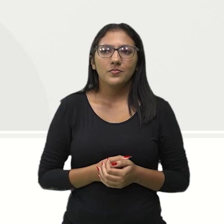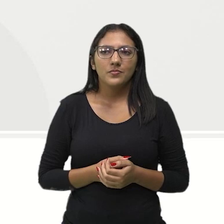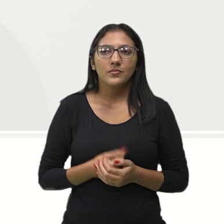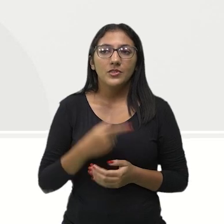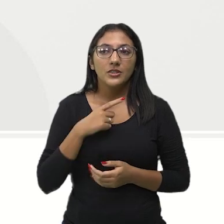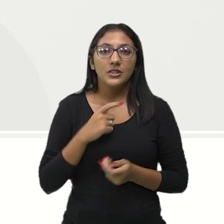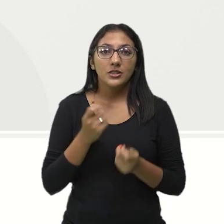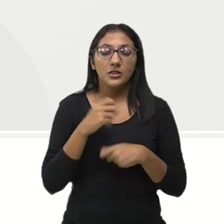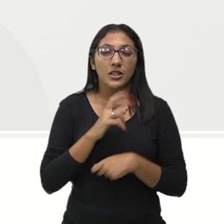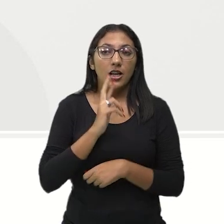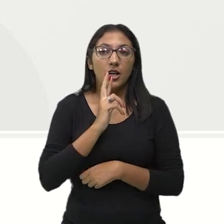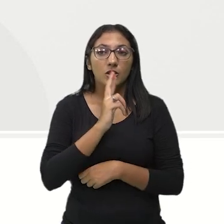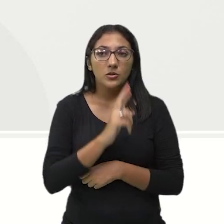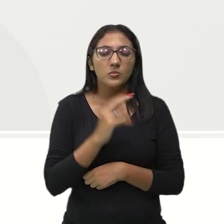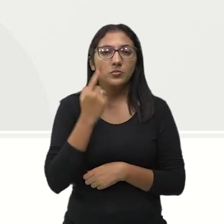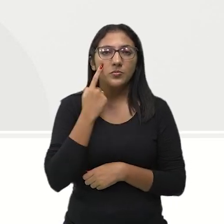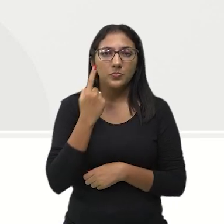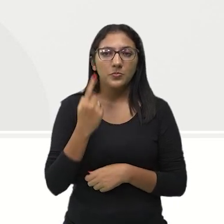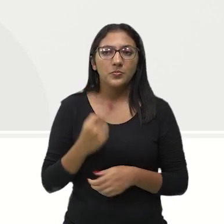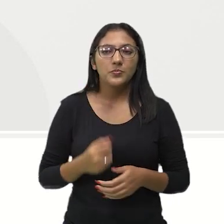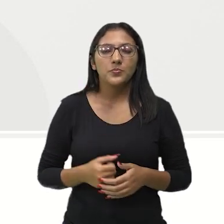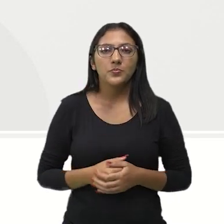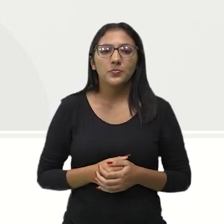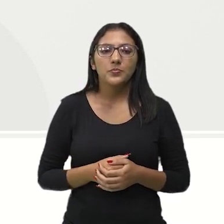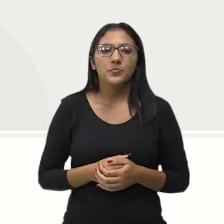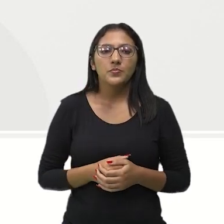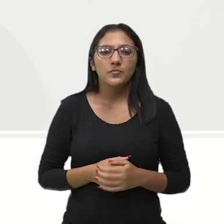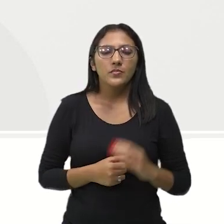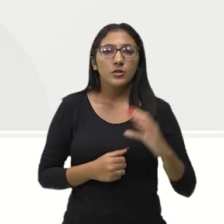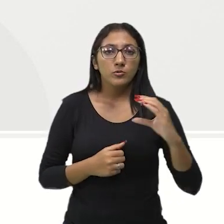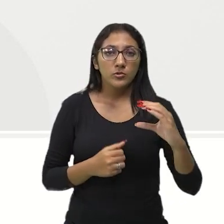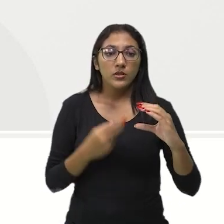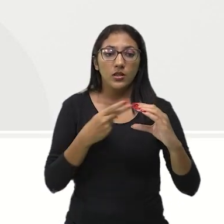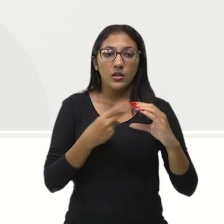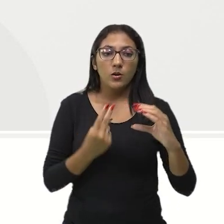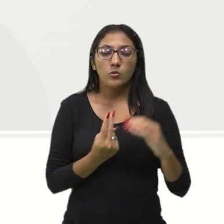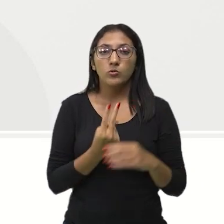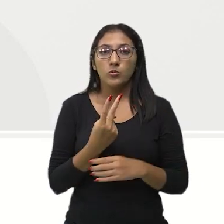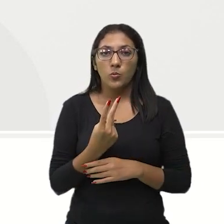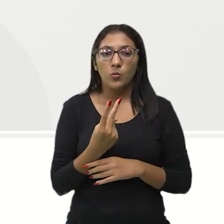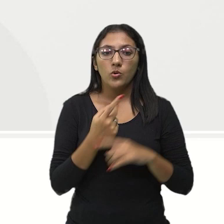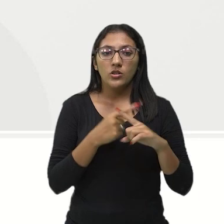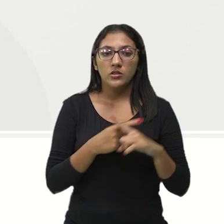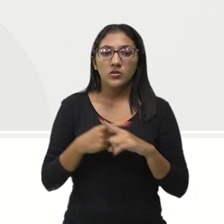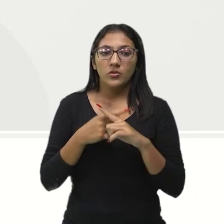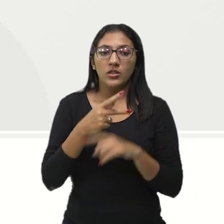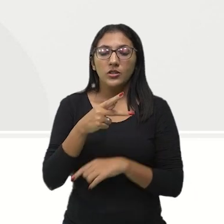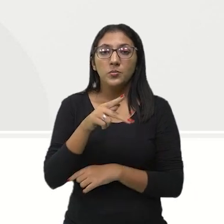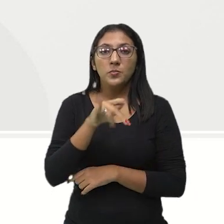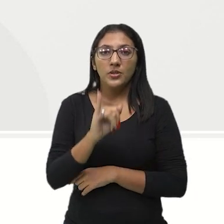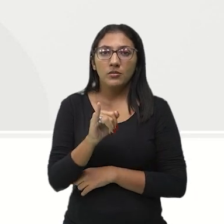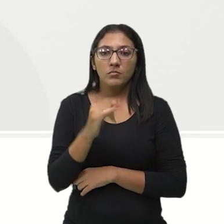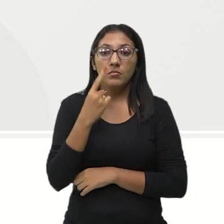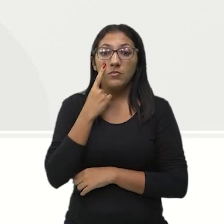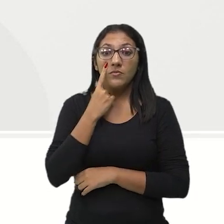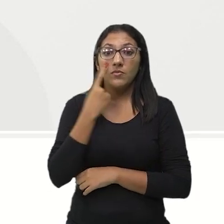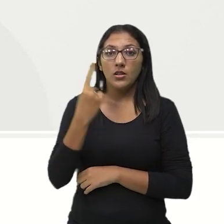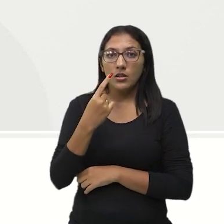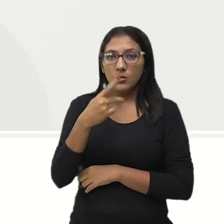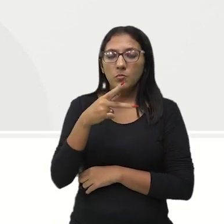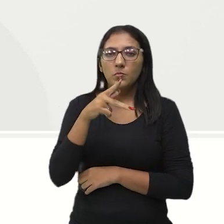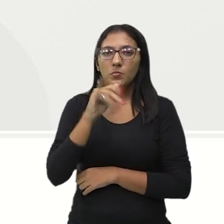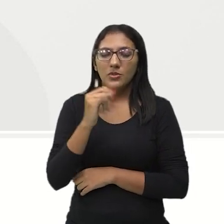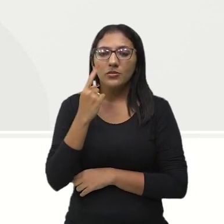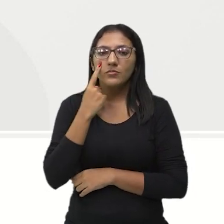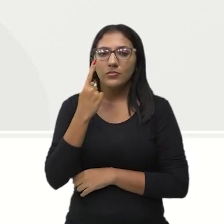comprimento da circunferência. O comprimento é 2 vezes o π. Agora fica esperto aqui, ó. No